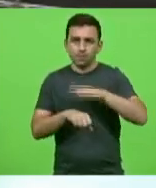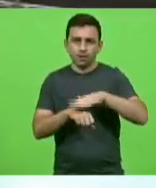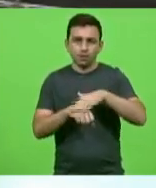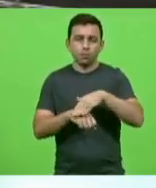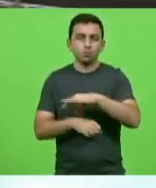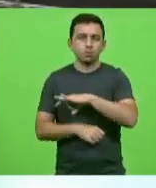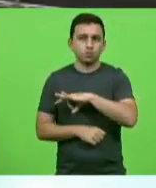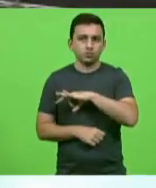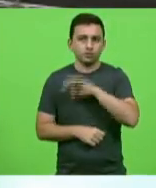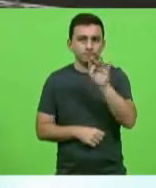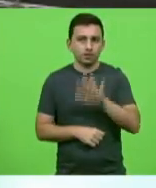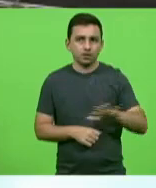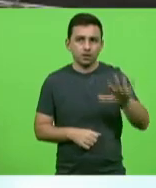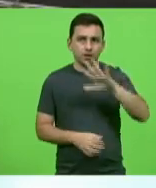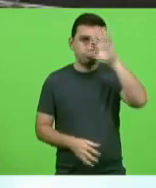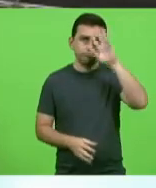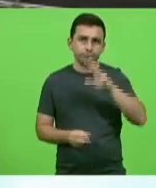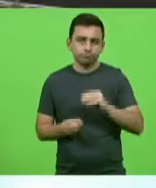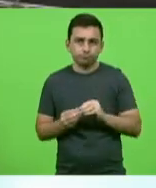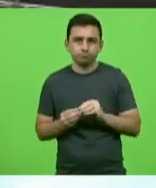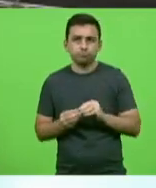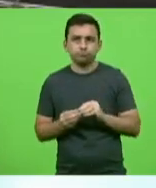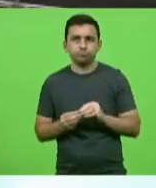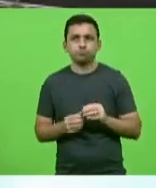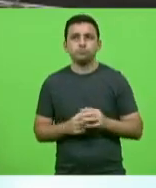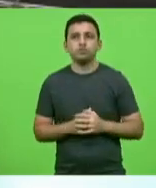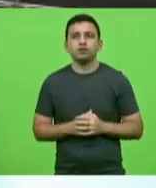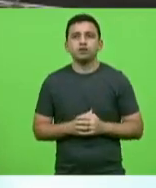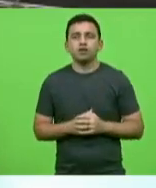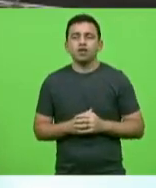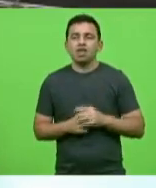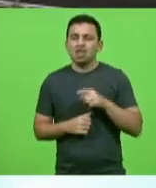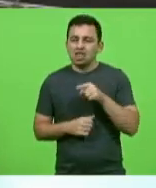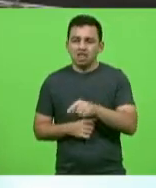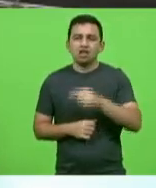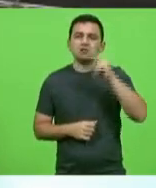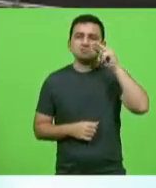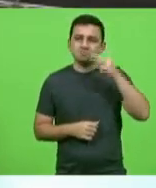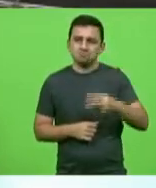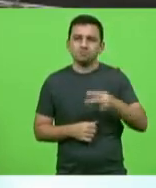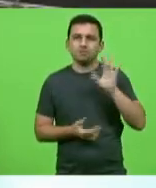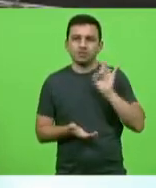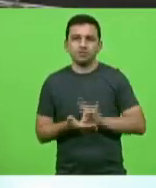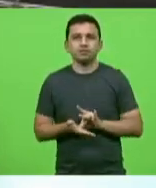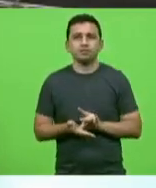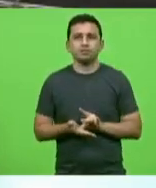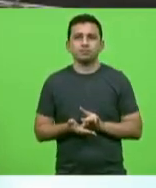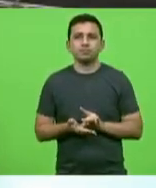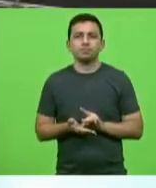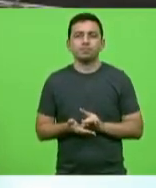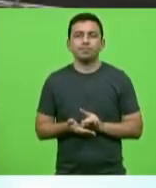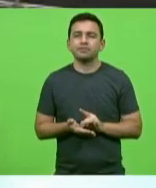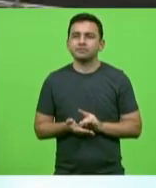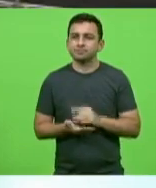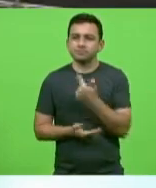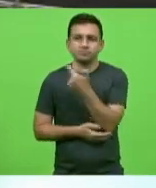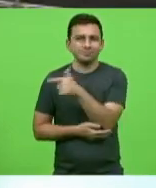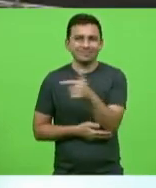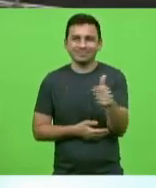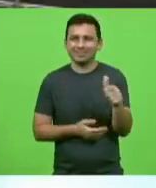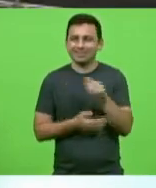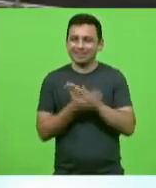pela Polícia Federal concluir a apuração dos fatos em terra e reconheceu a "a